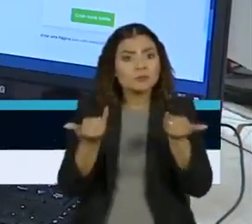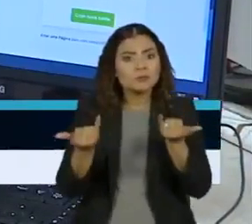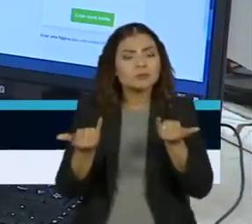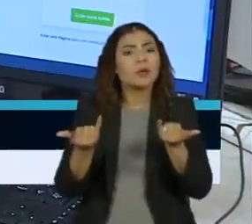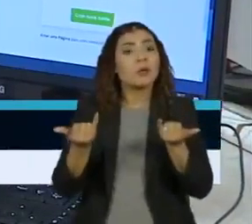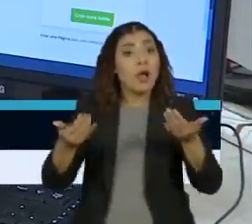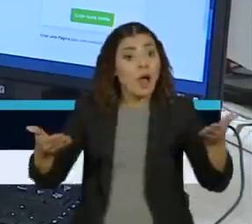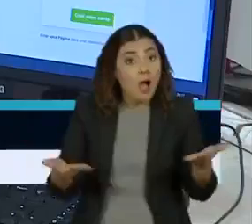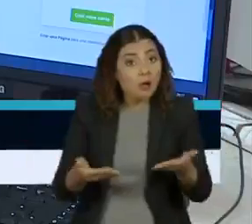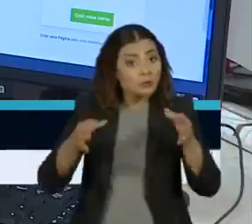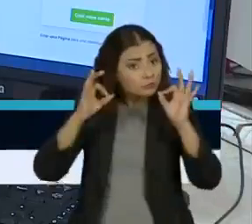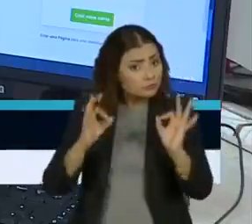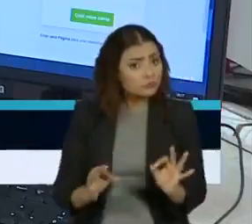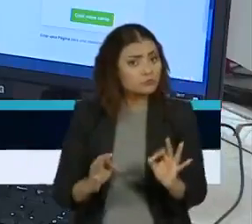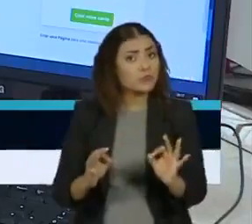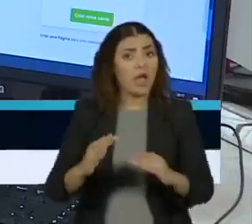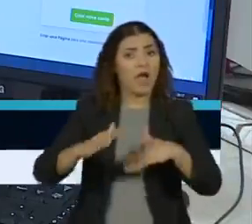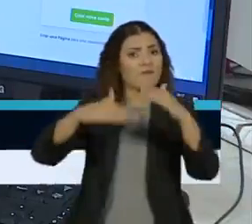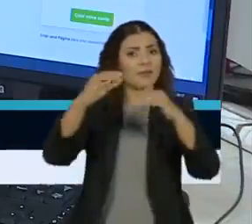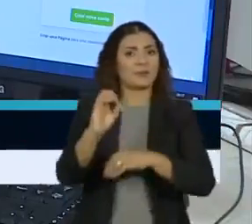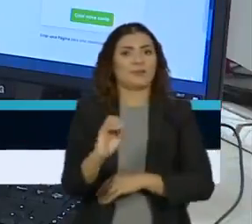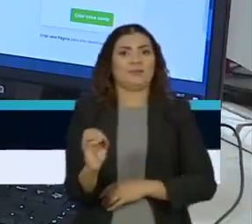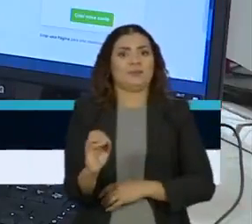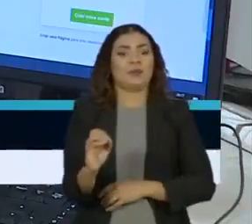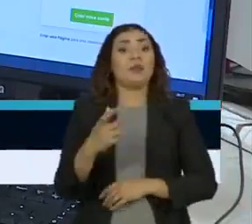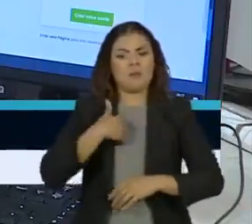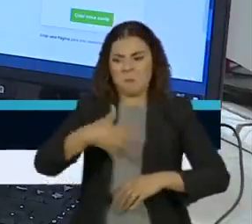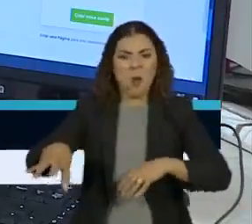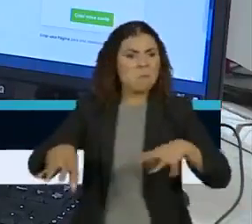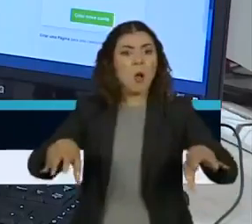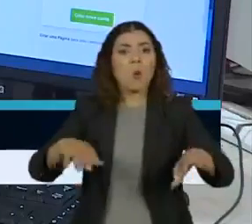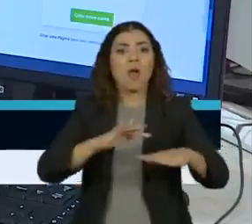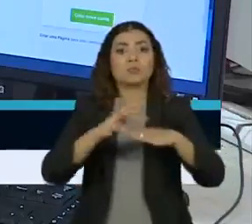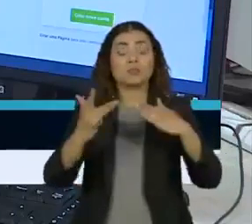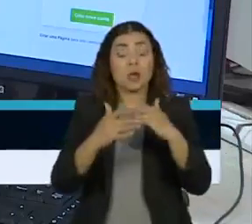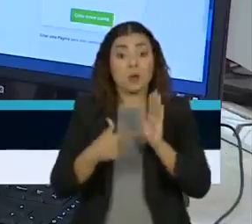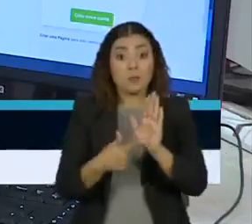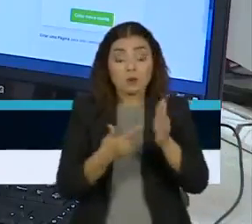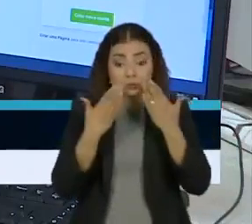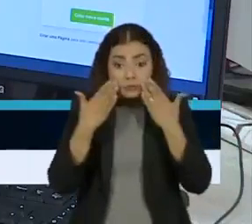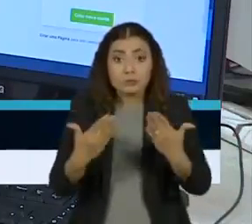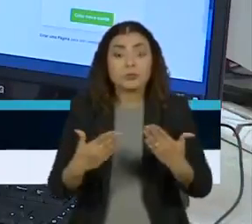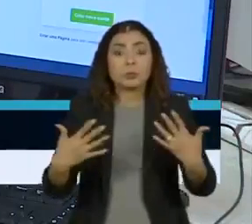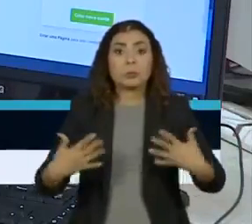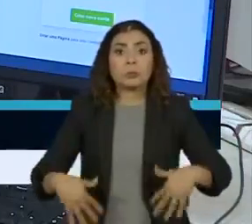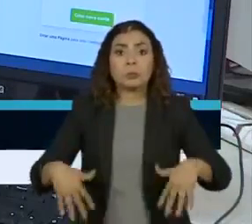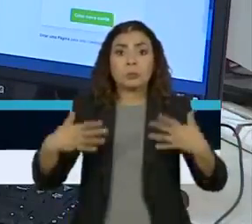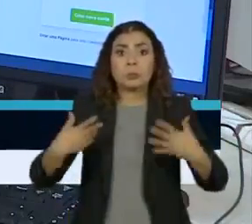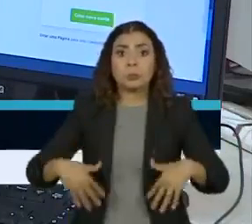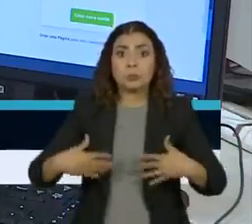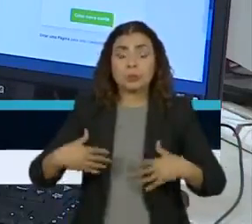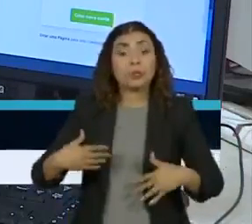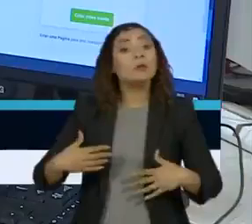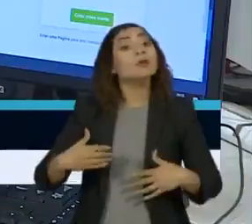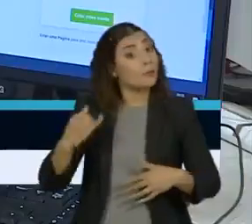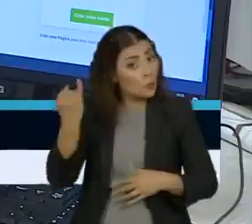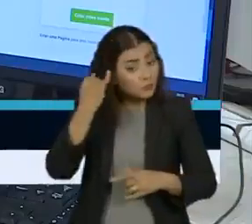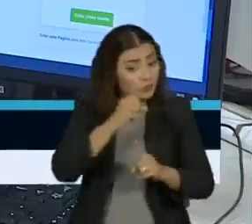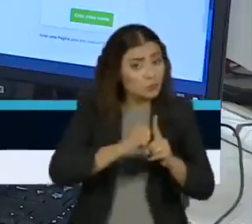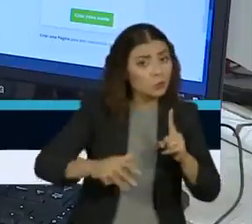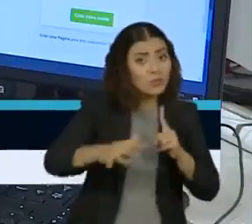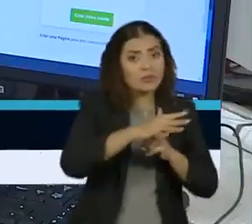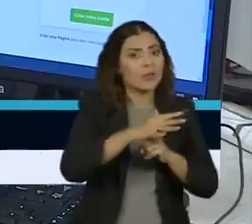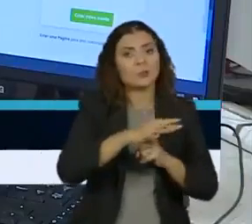traduziu necessariamente em avanços. A polarização nas redes sociais revelou um comportamento tribal, segmentando a sociedade